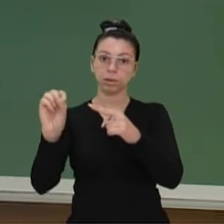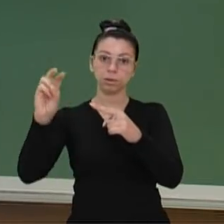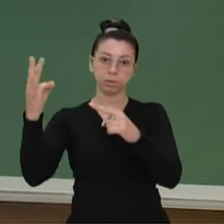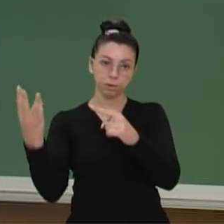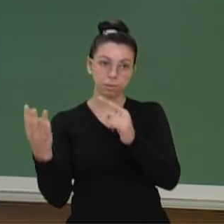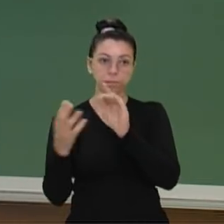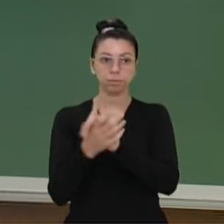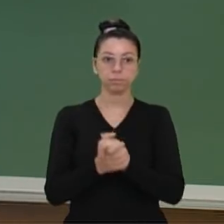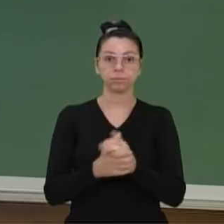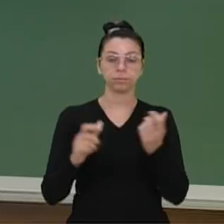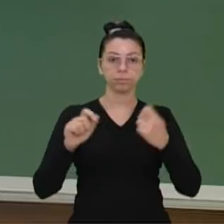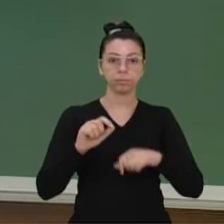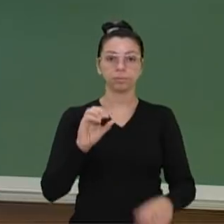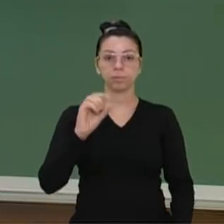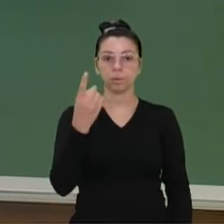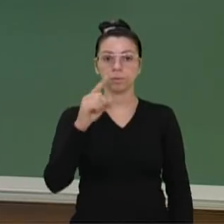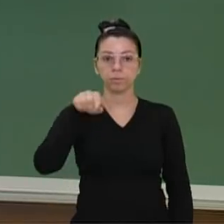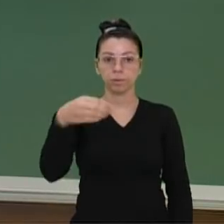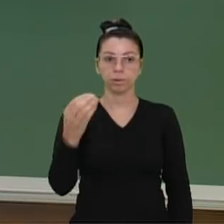mesmo fator dá